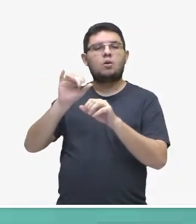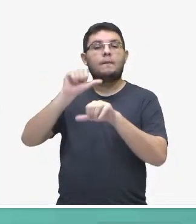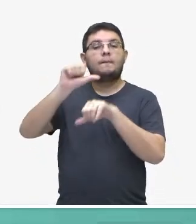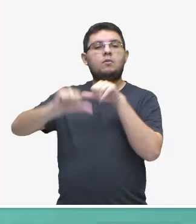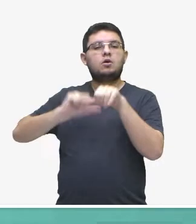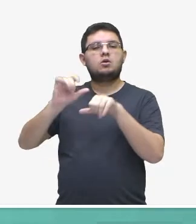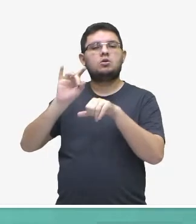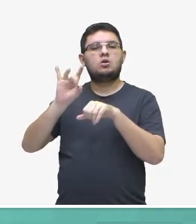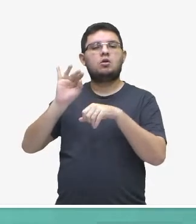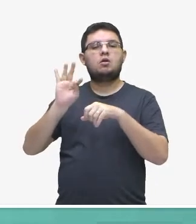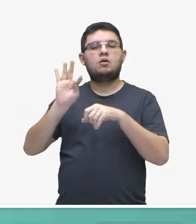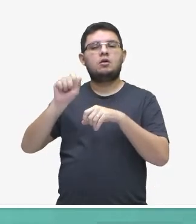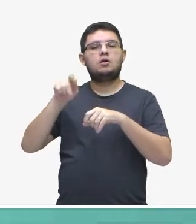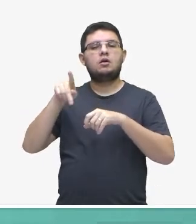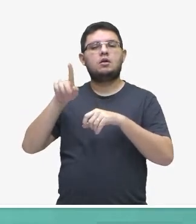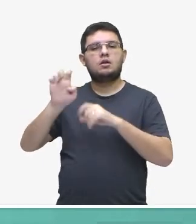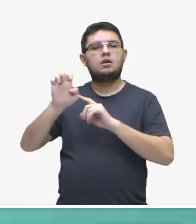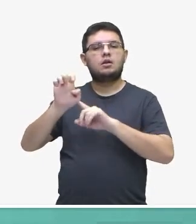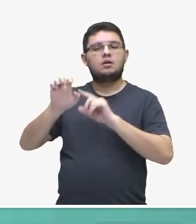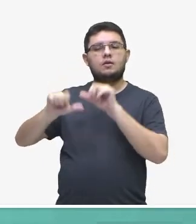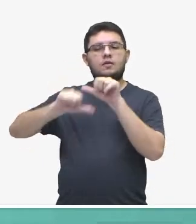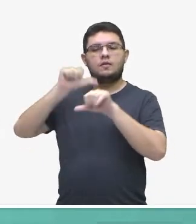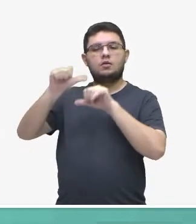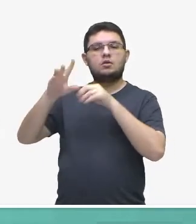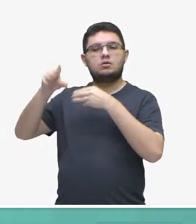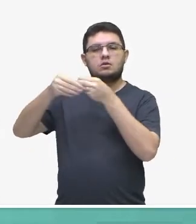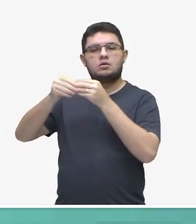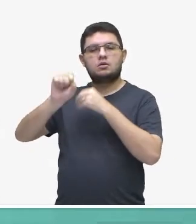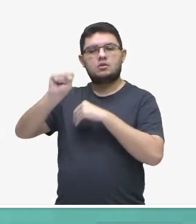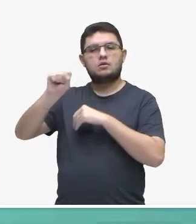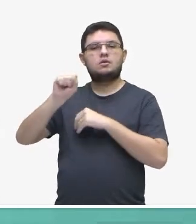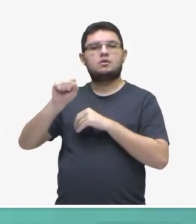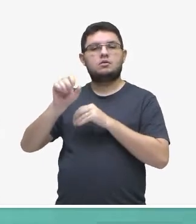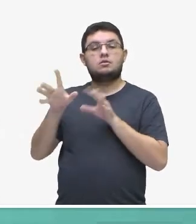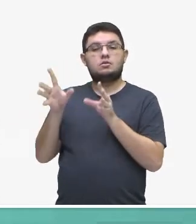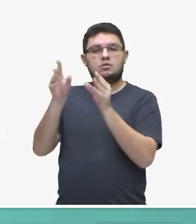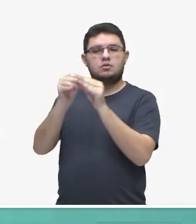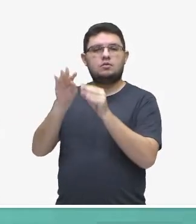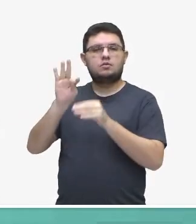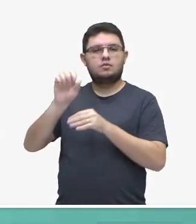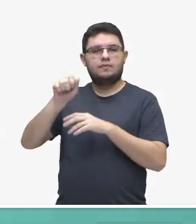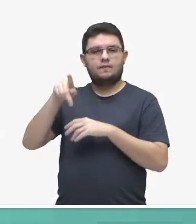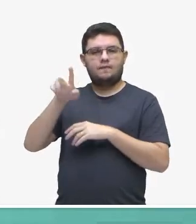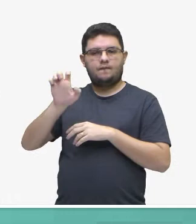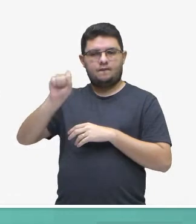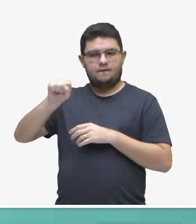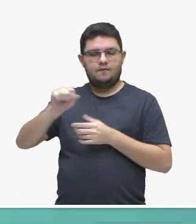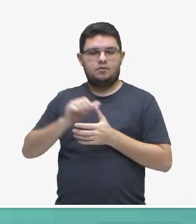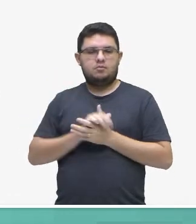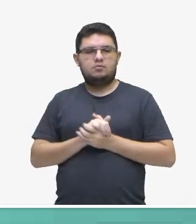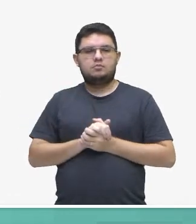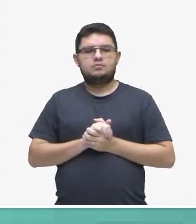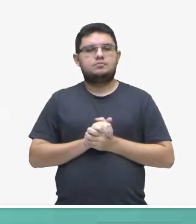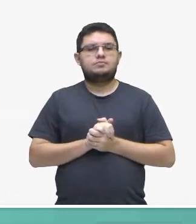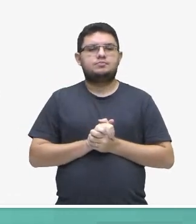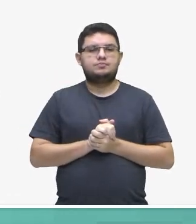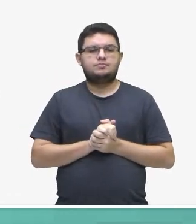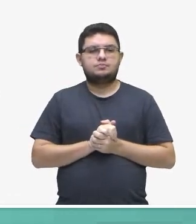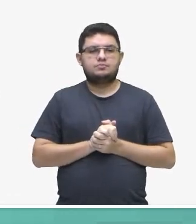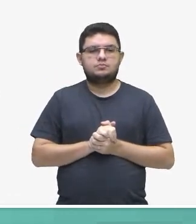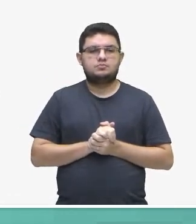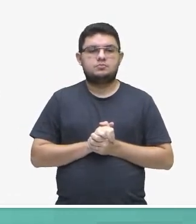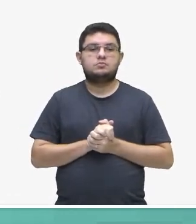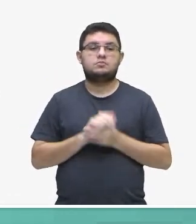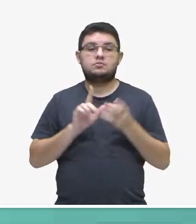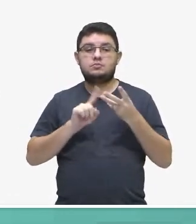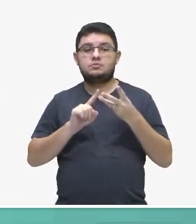mudança ali do verbo que está no simple present. Nossa letter C, nossa última frase do Practicing Vocabulary traz,